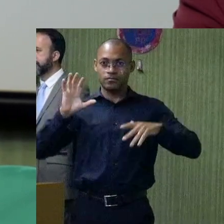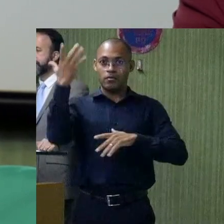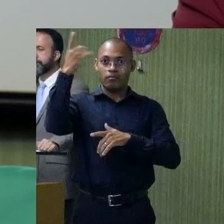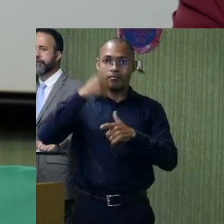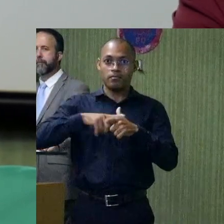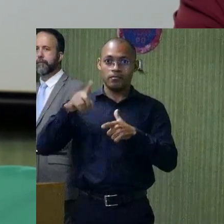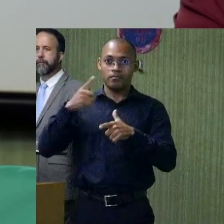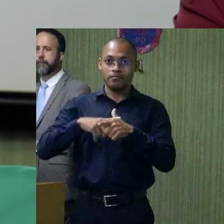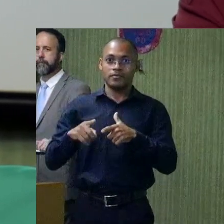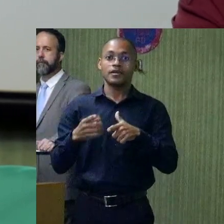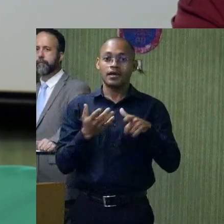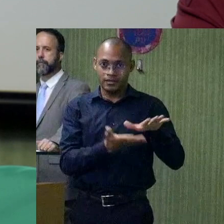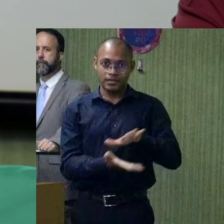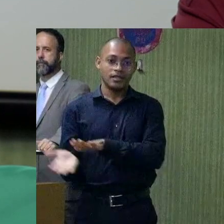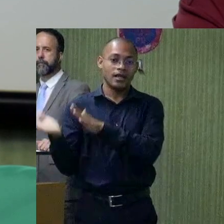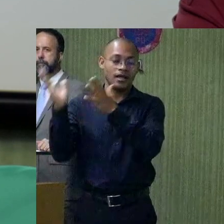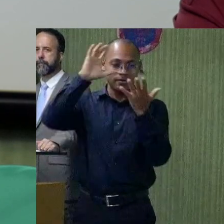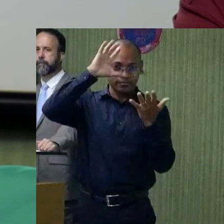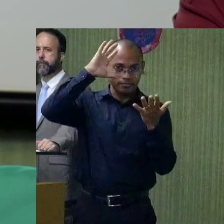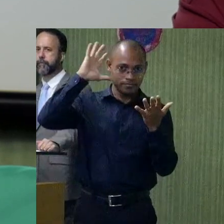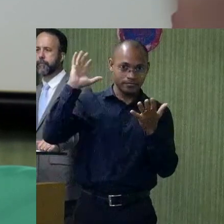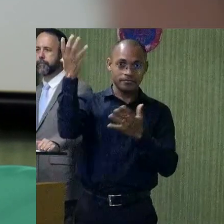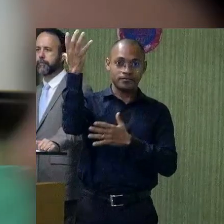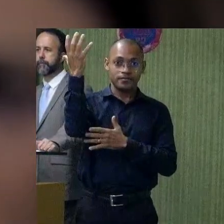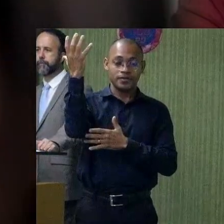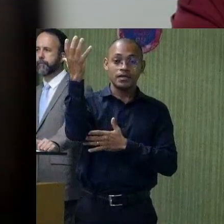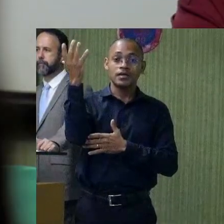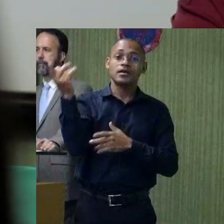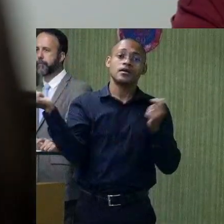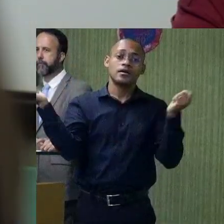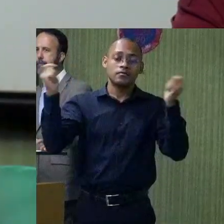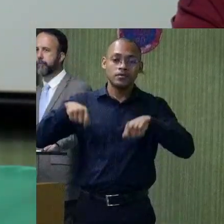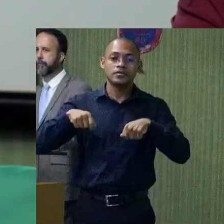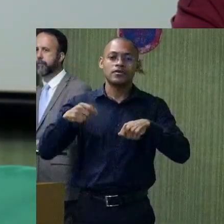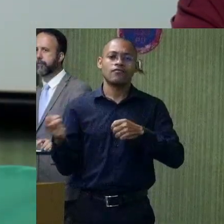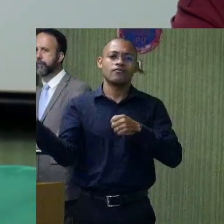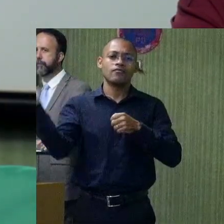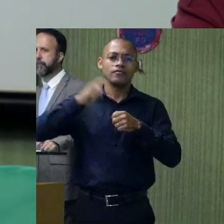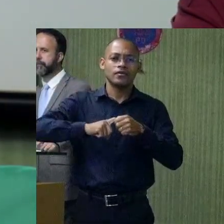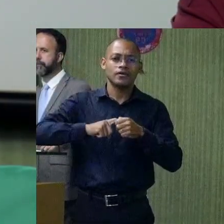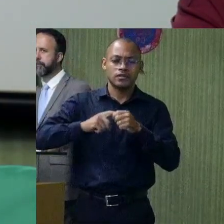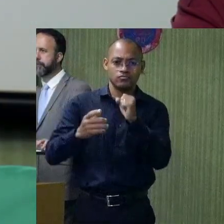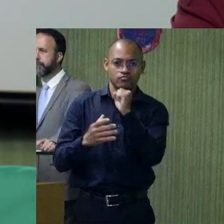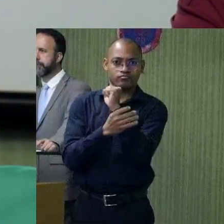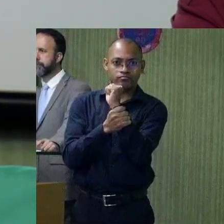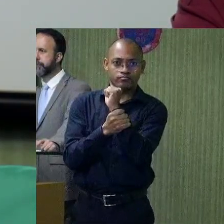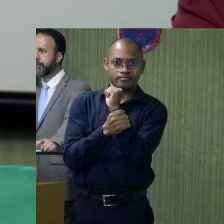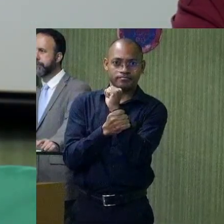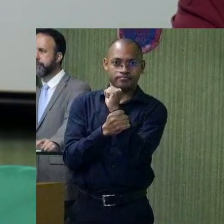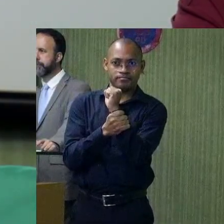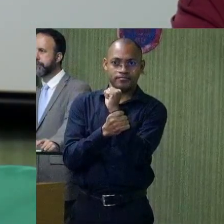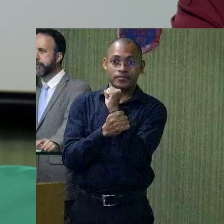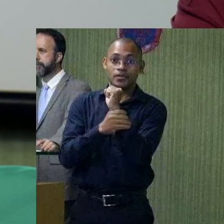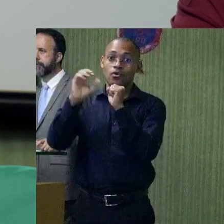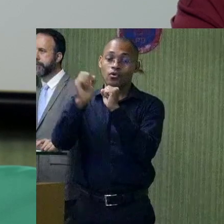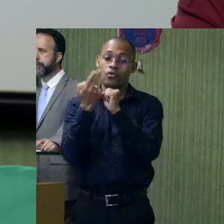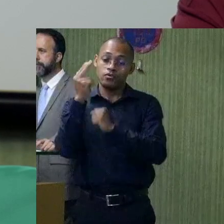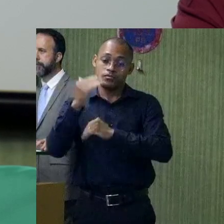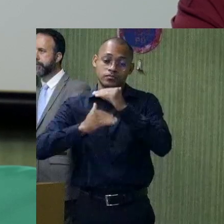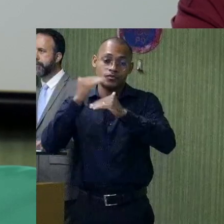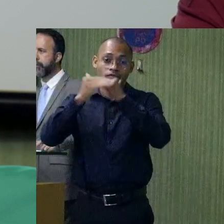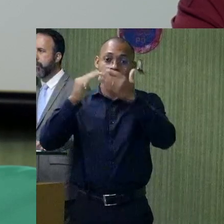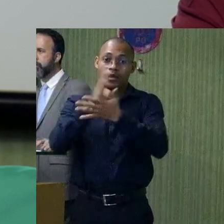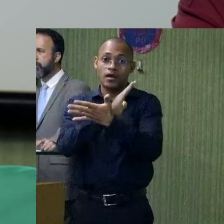alguma iniciativa projeto voltado ao fomento das questões climáticas e de sustentabilidade ou desenvolver